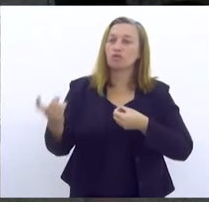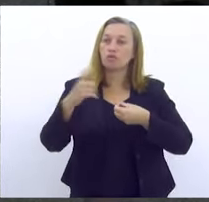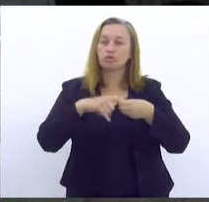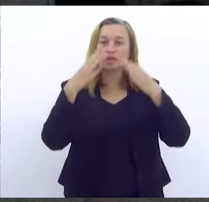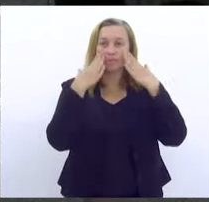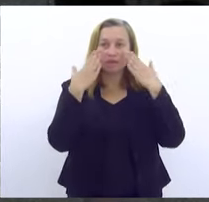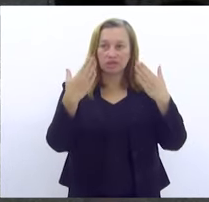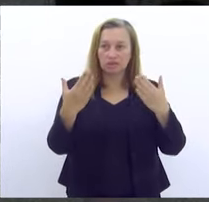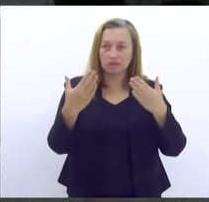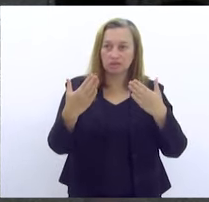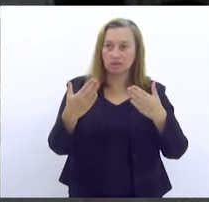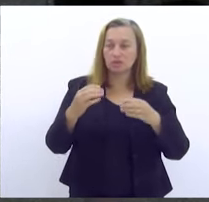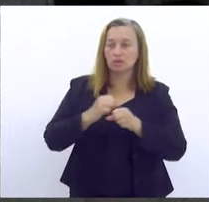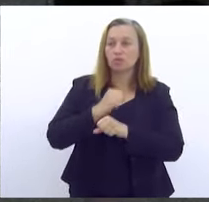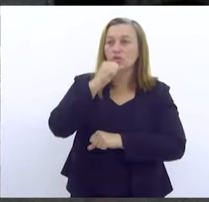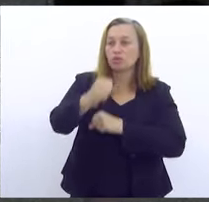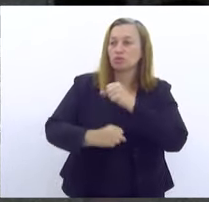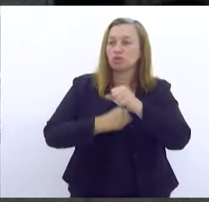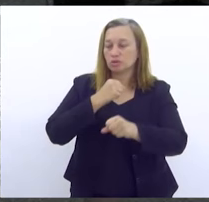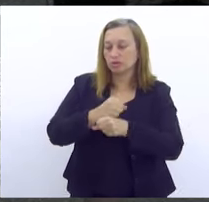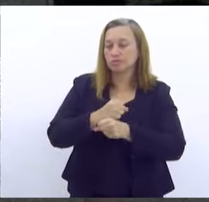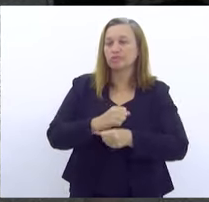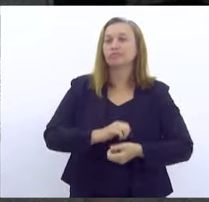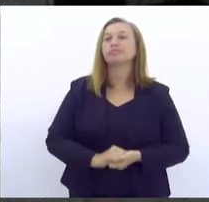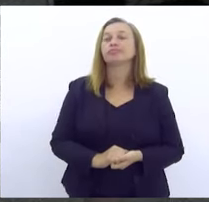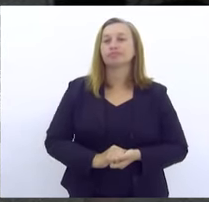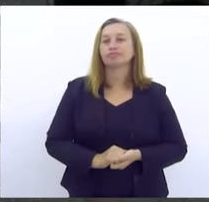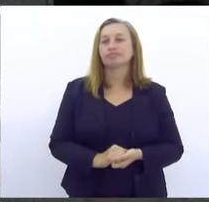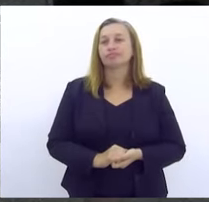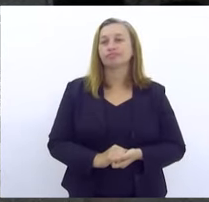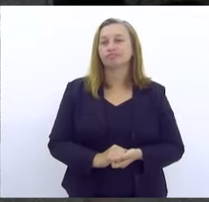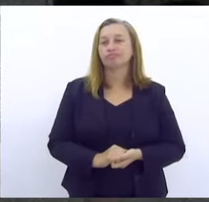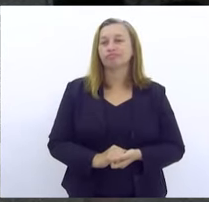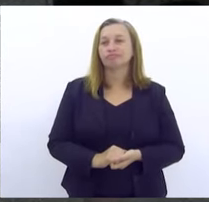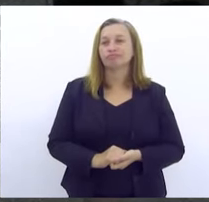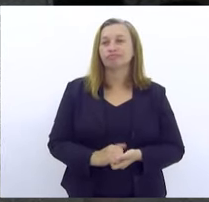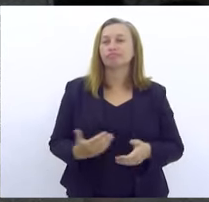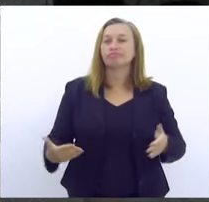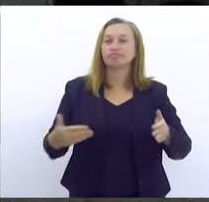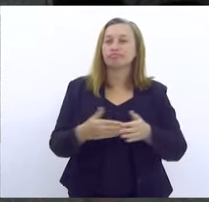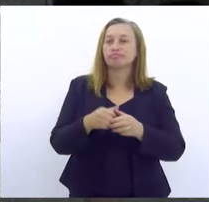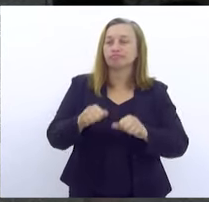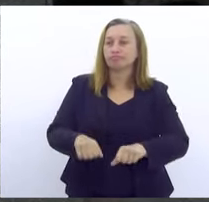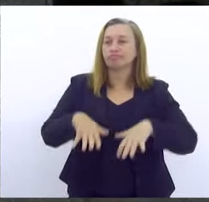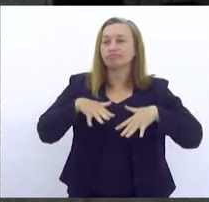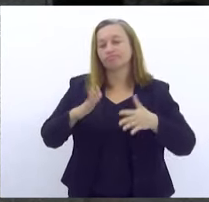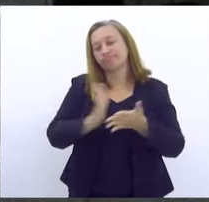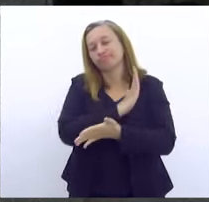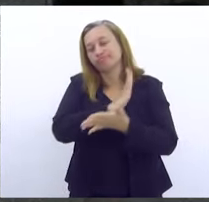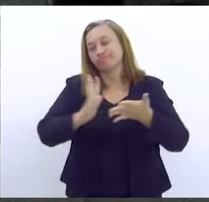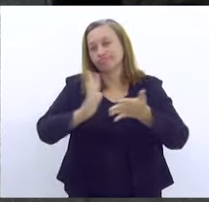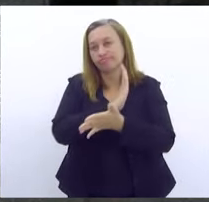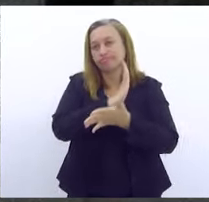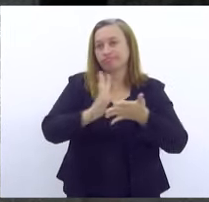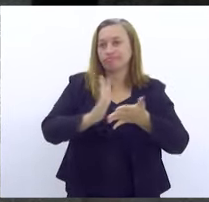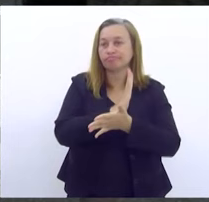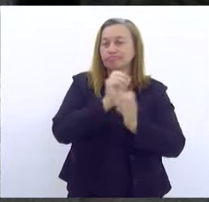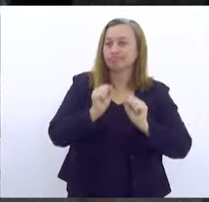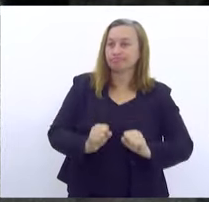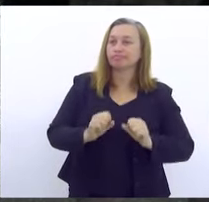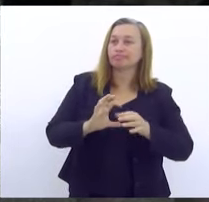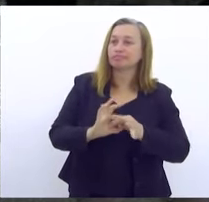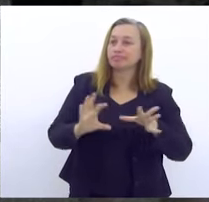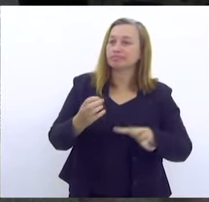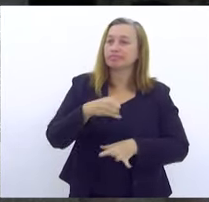voltei a apresentar no exercício seguinte. Até o plenário às vezes pode consentir, se